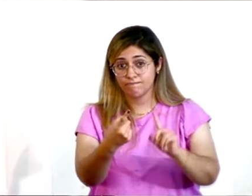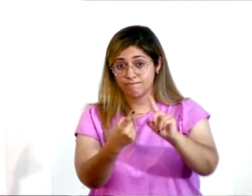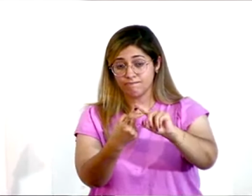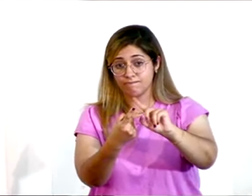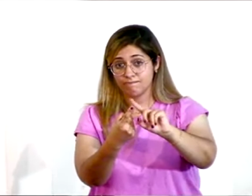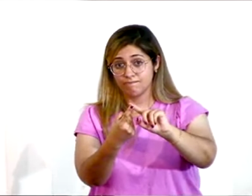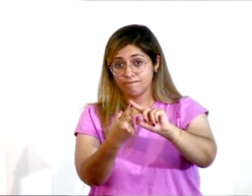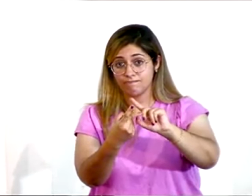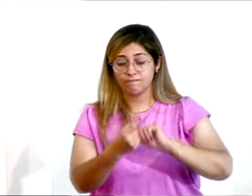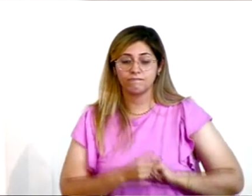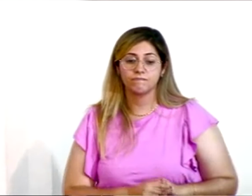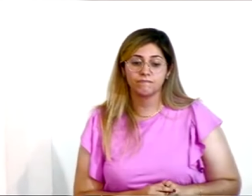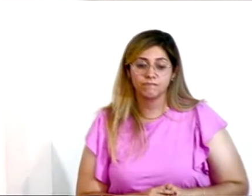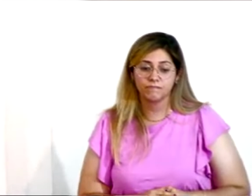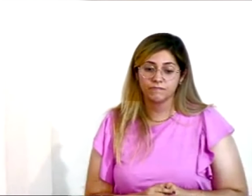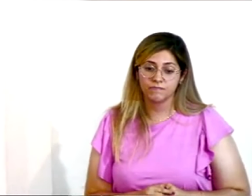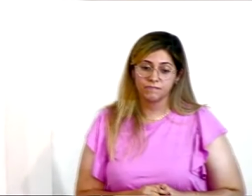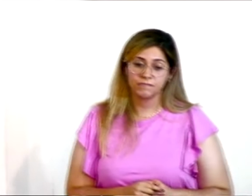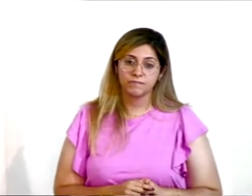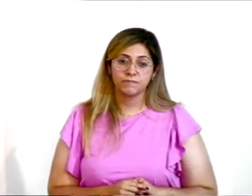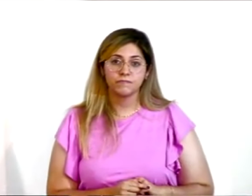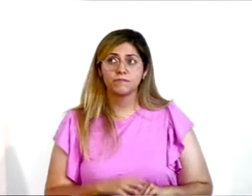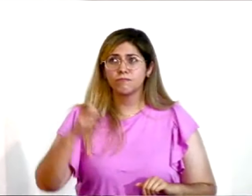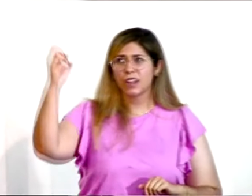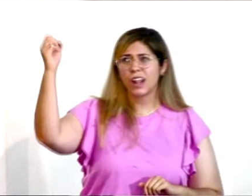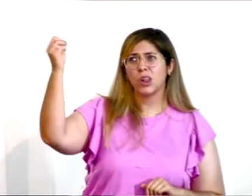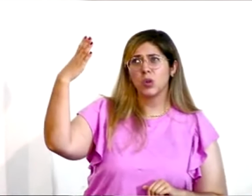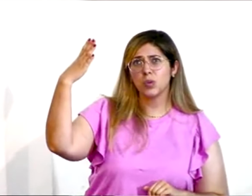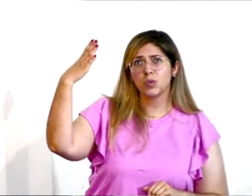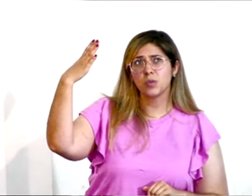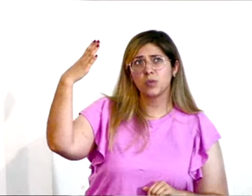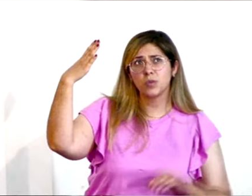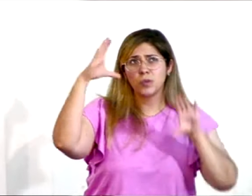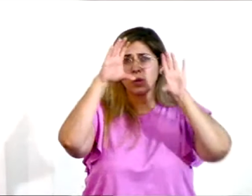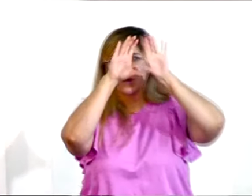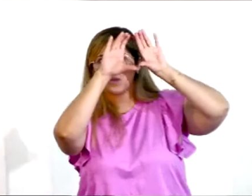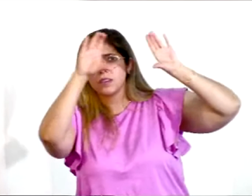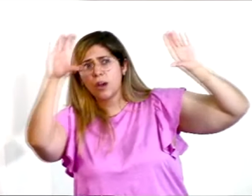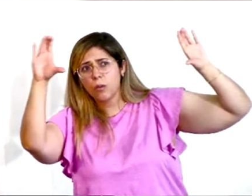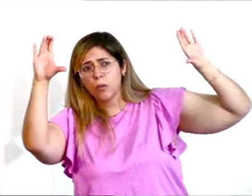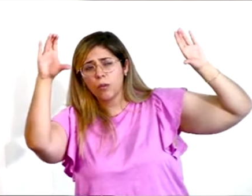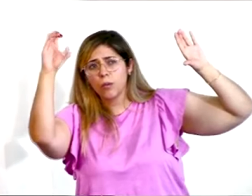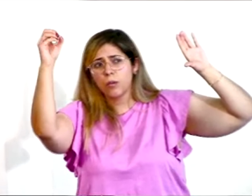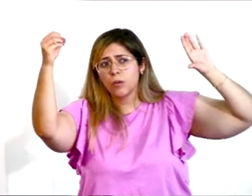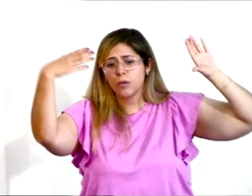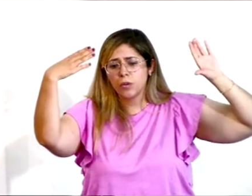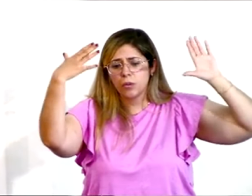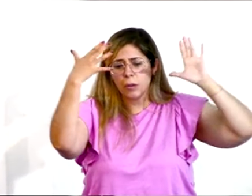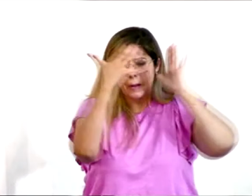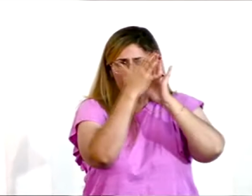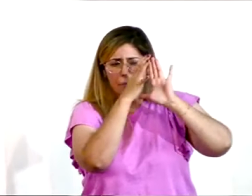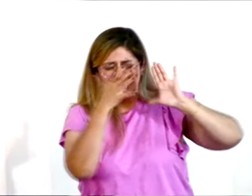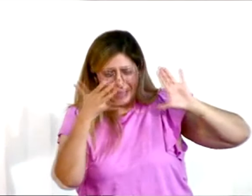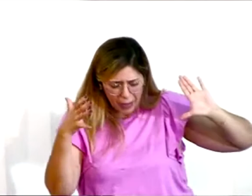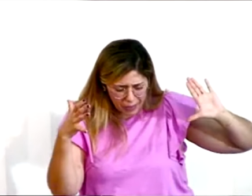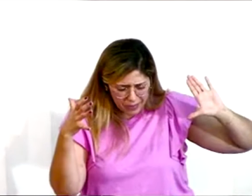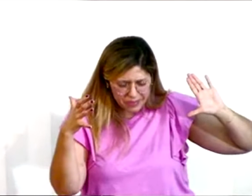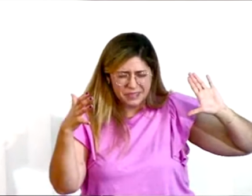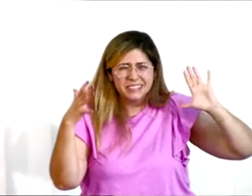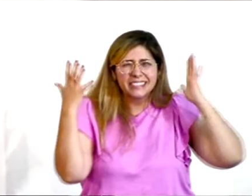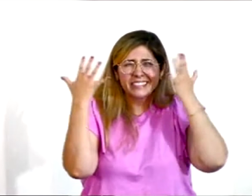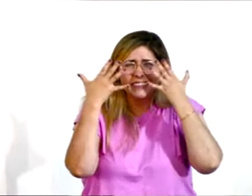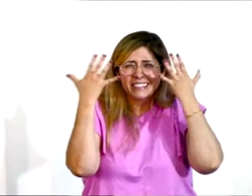minha irmã pensassem. Uma luz do céu brilhou ao seu redor,